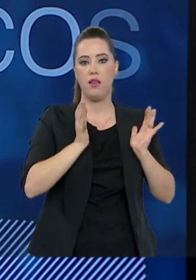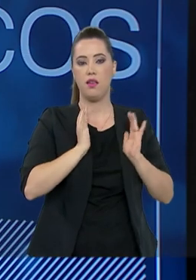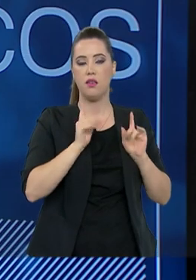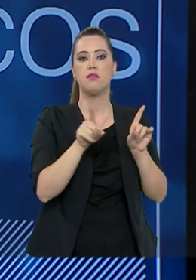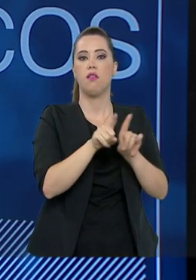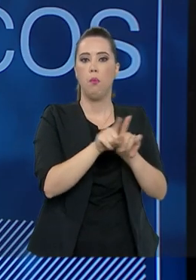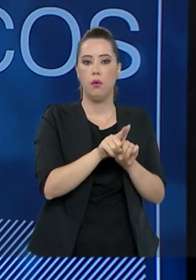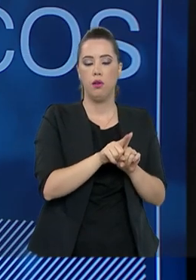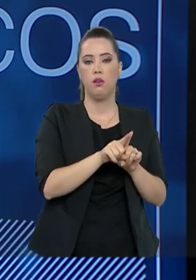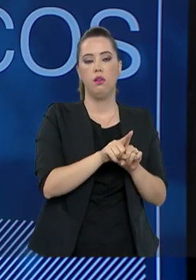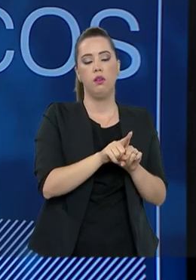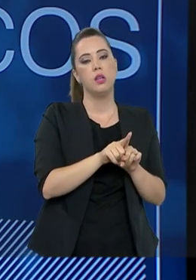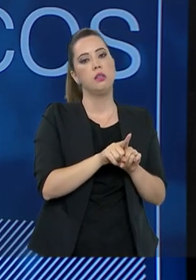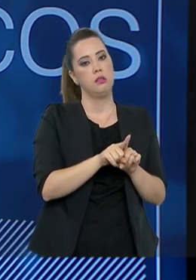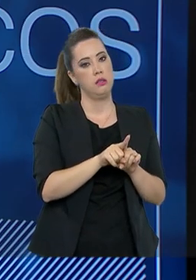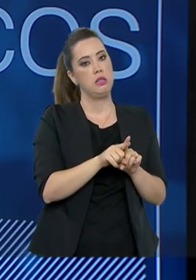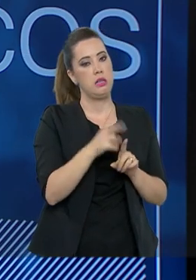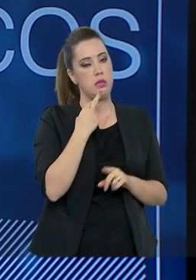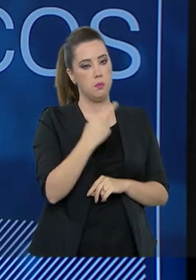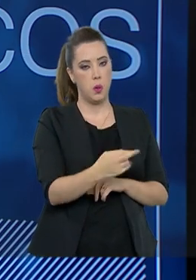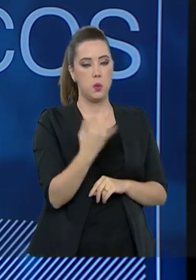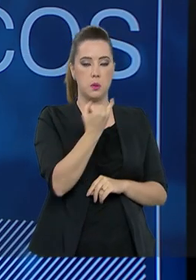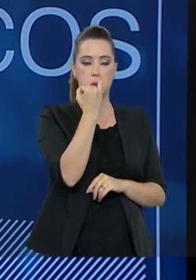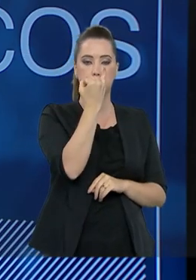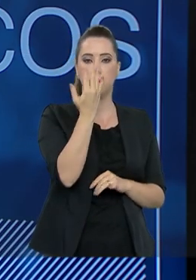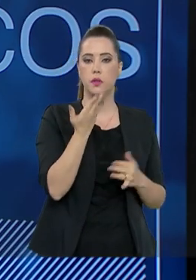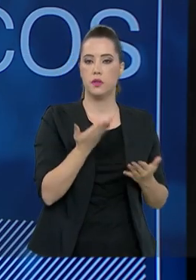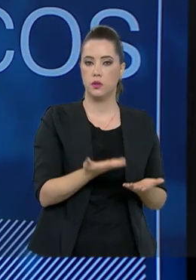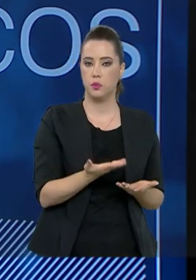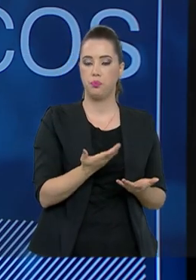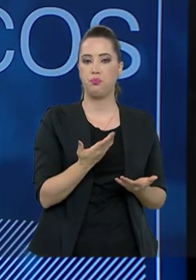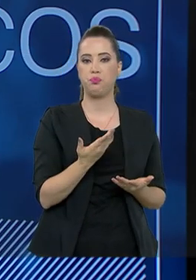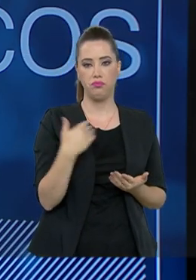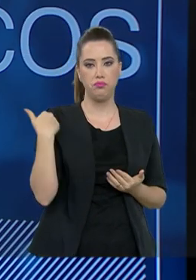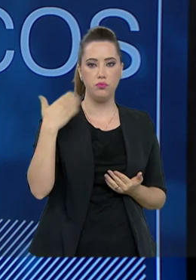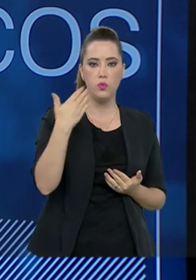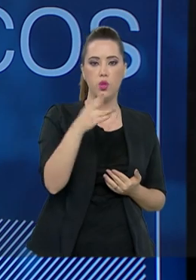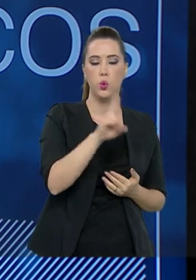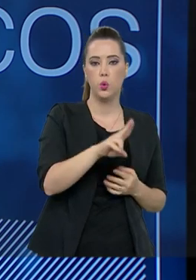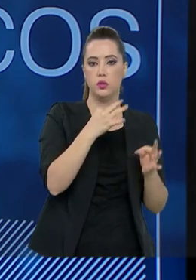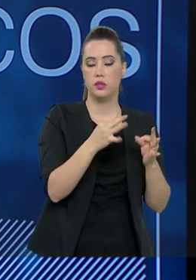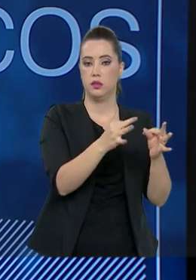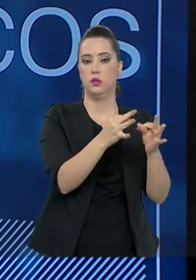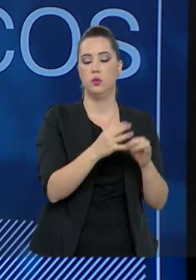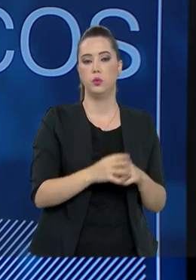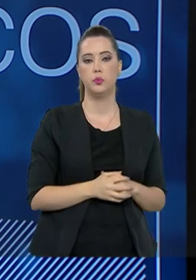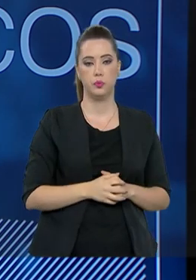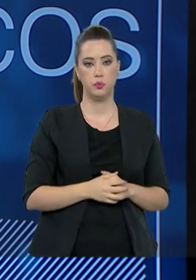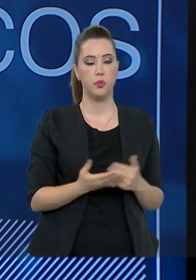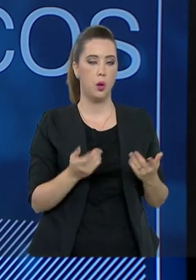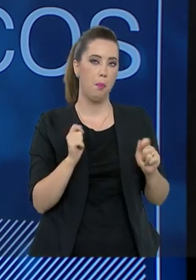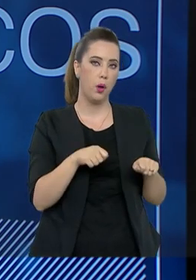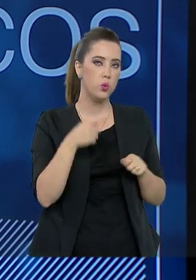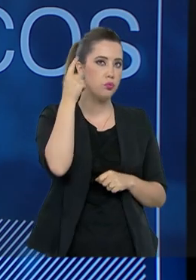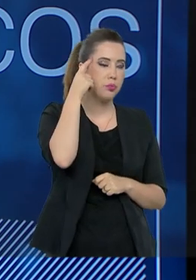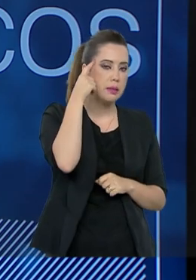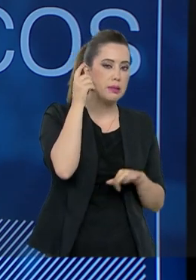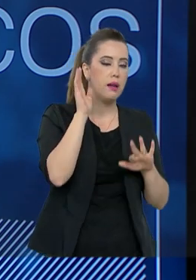também estão tendo resultados muito significativos no uso dessa tecnologia. Pode-se pensar